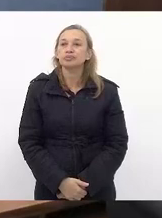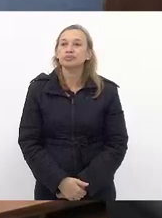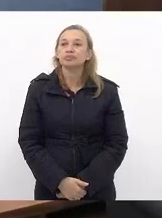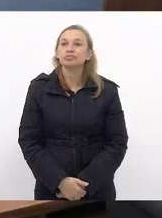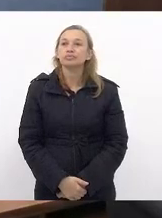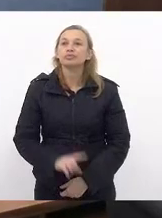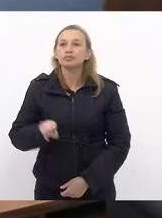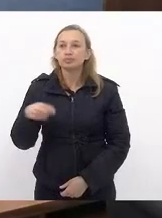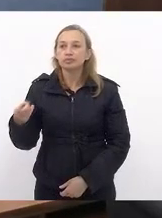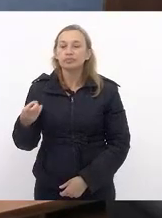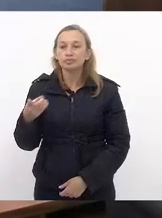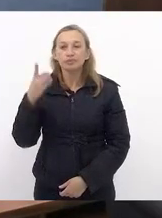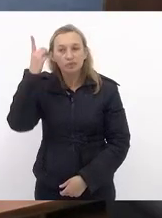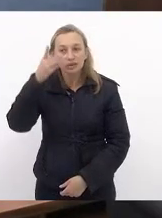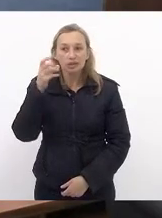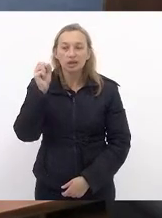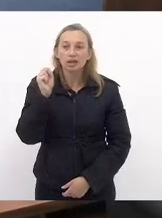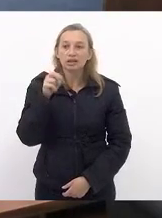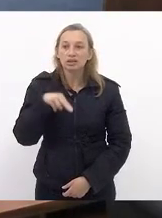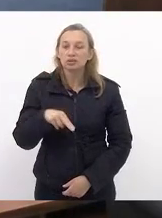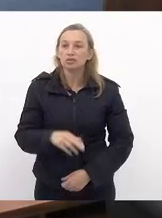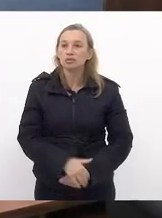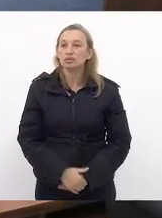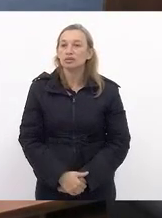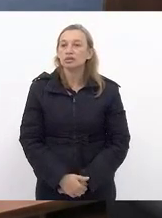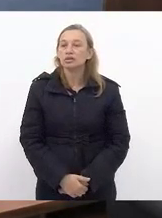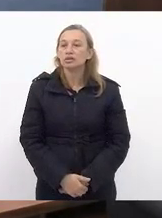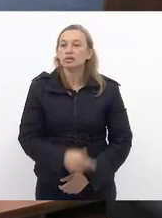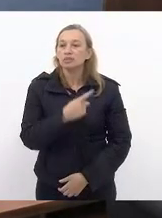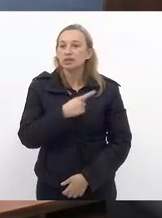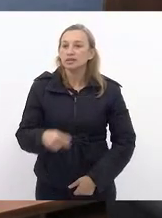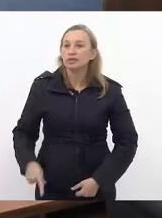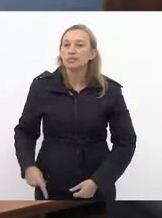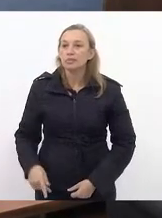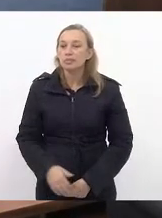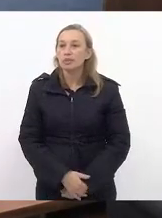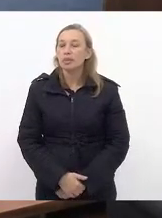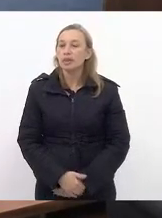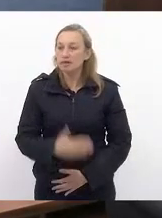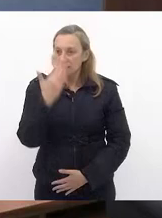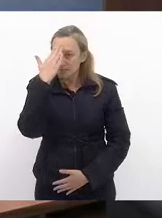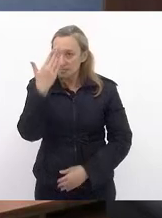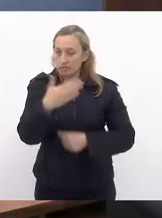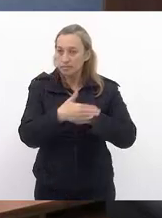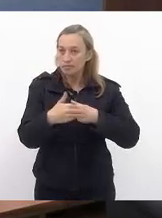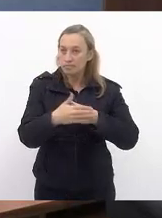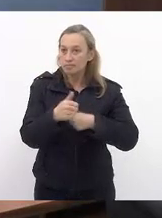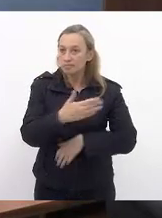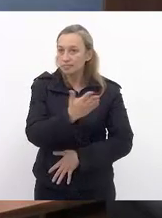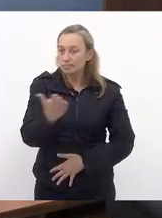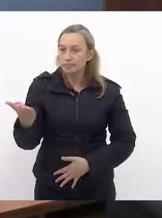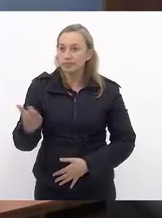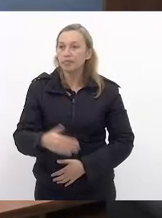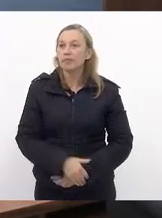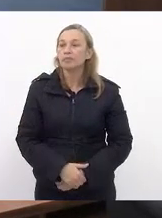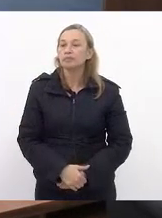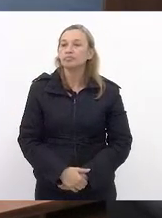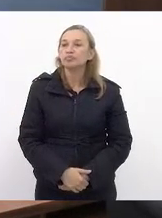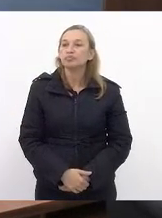e logo em seguida o deputado Anderson Morais Presidente Agradeço o carinho de todos